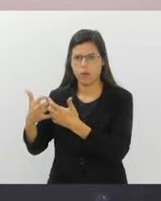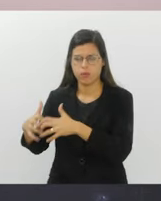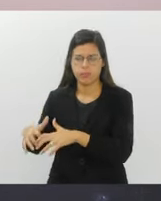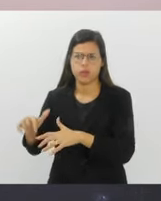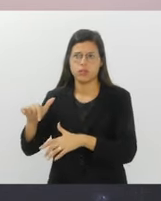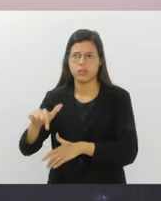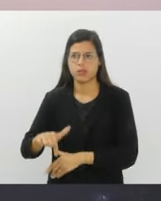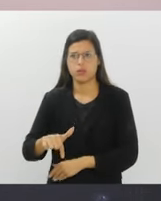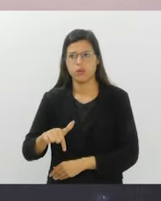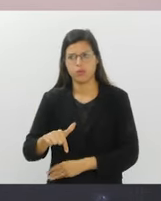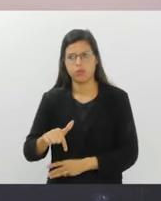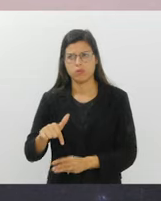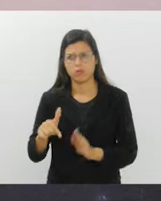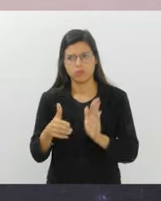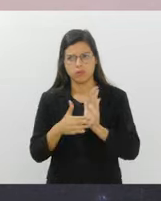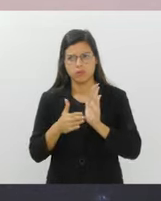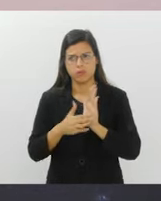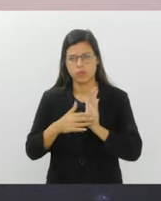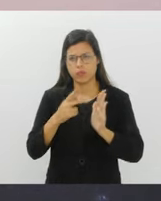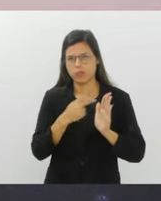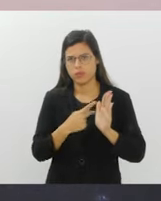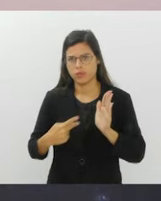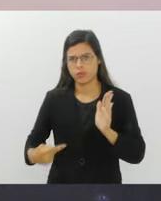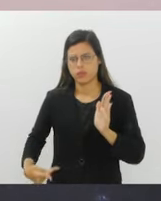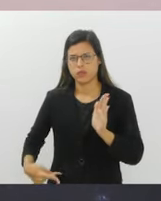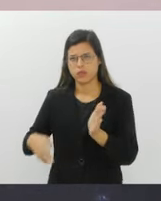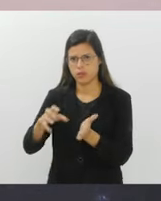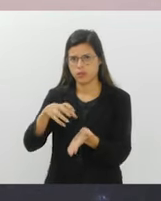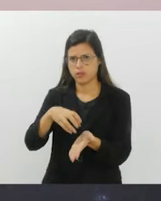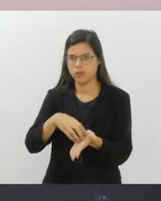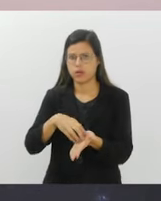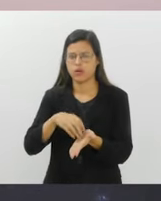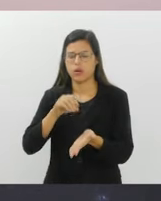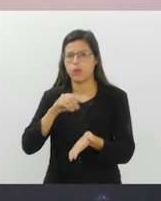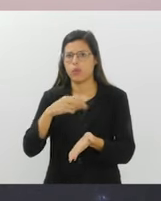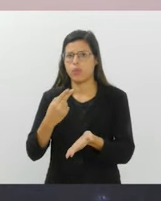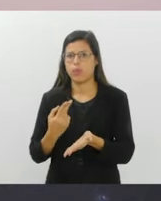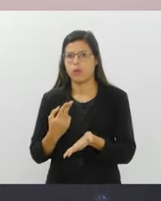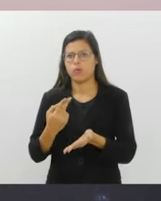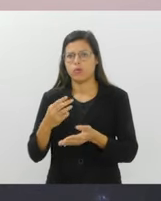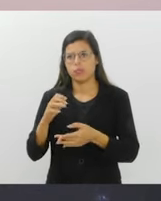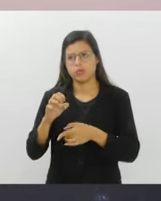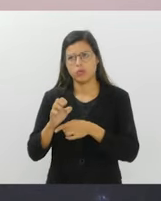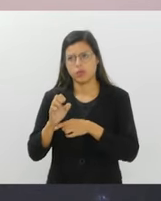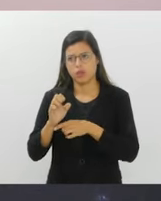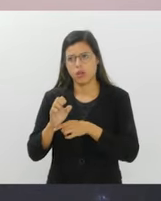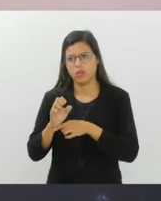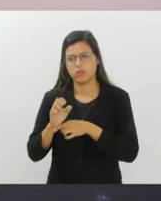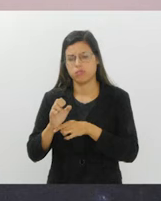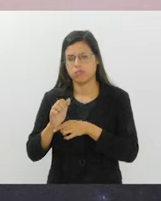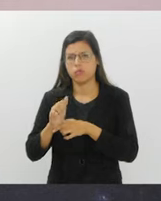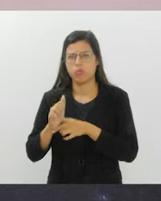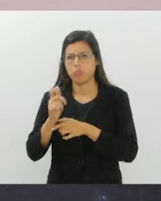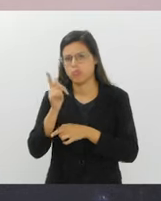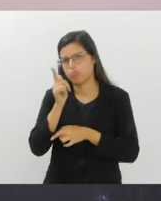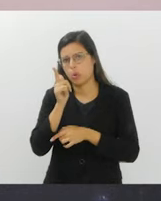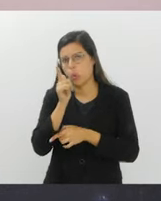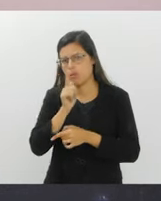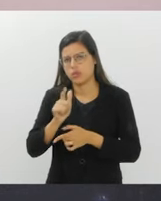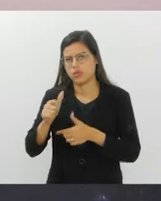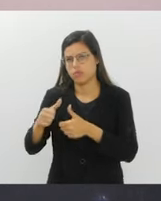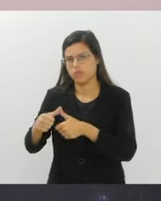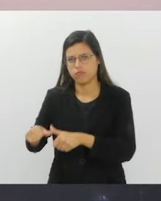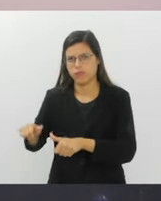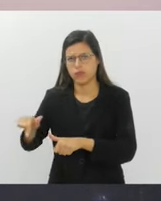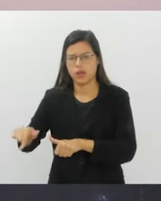o presidente da central, ou até o Estado ficar mais tempo operando o sistema